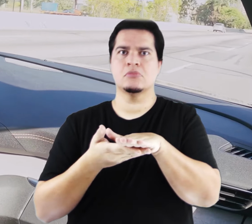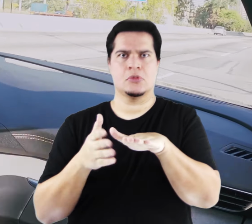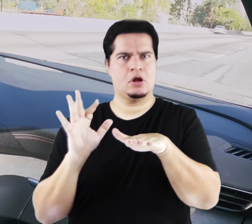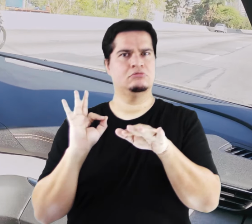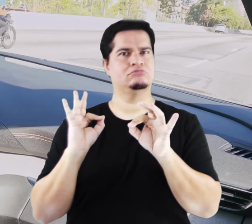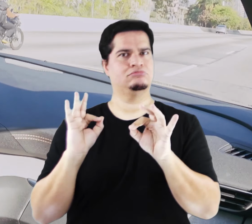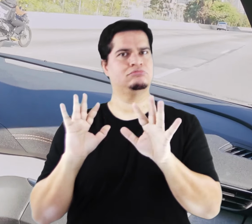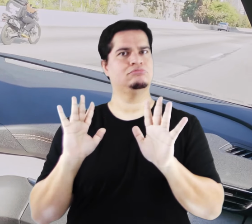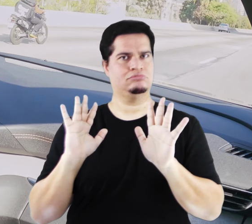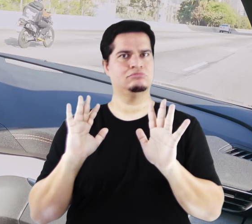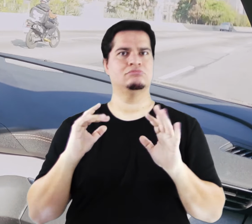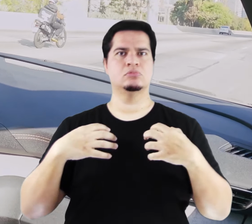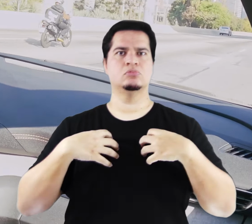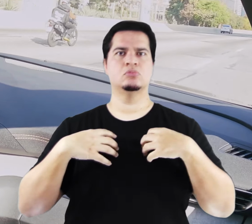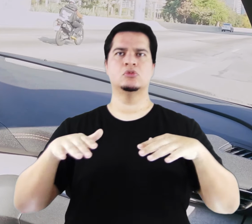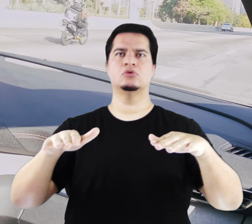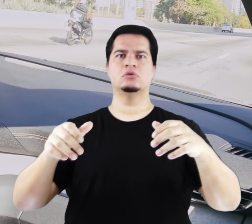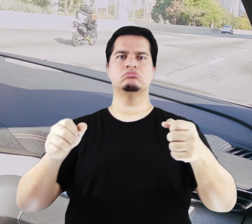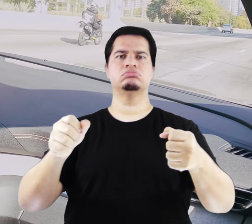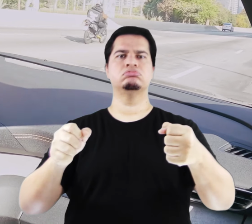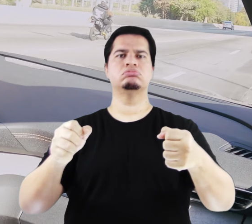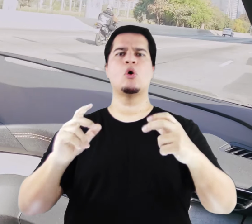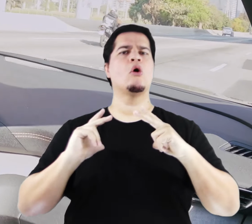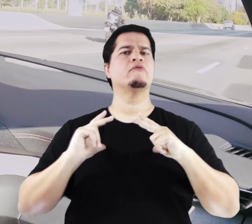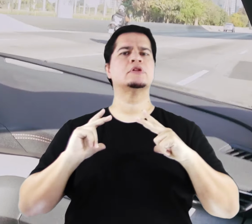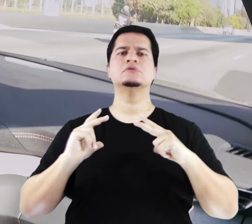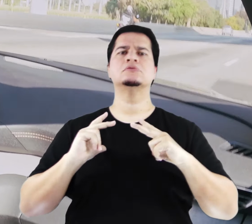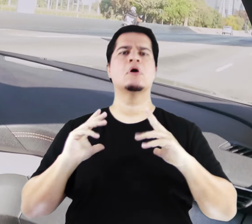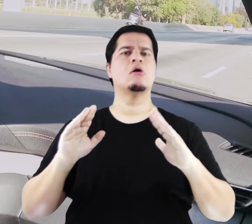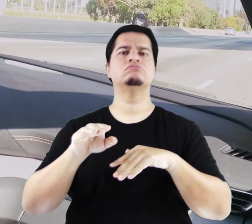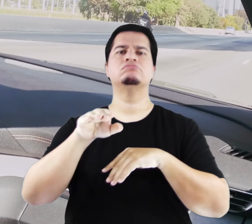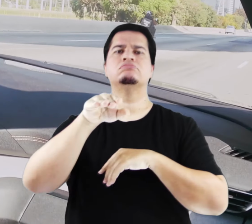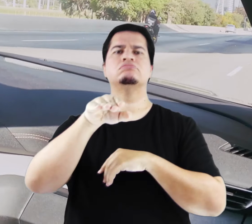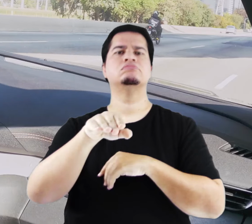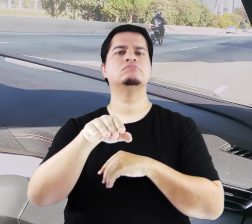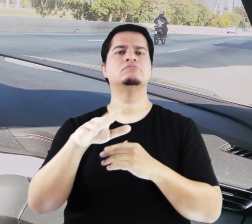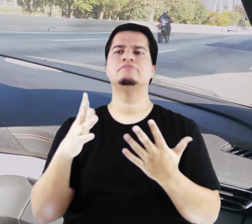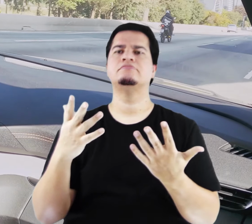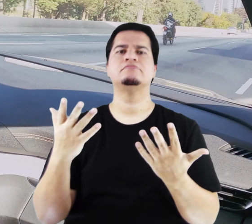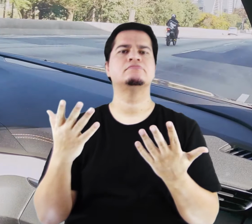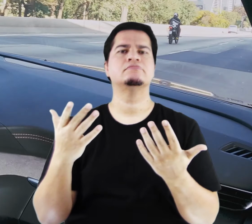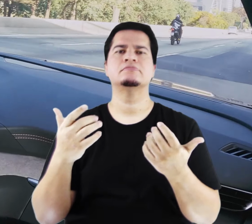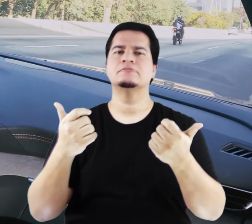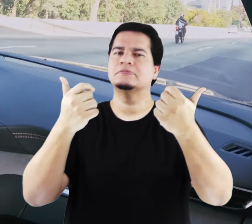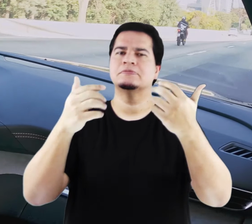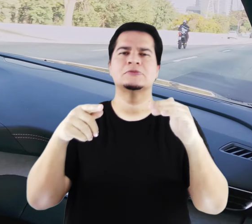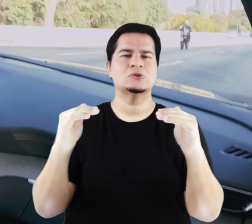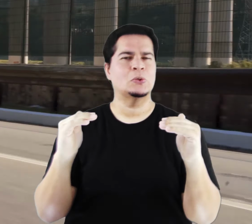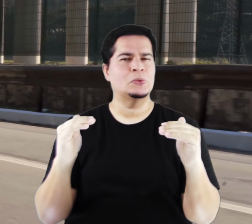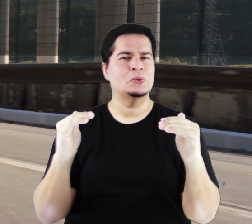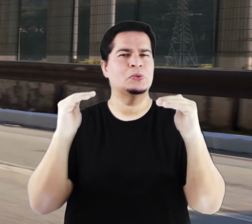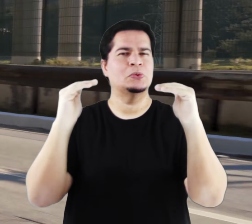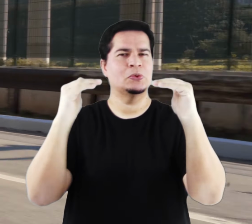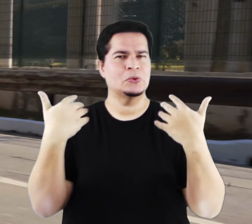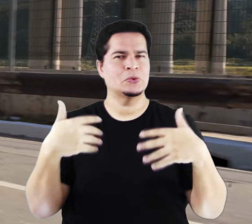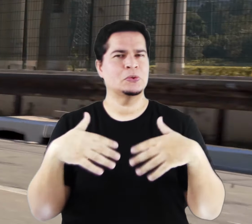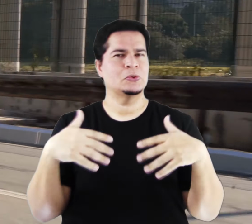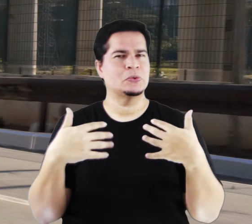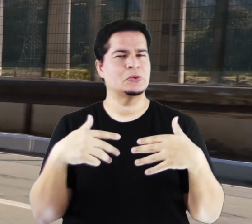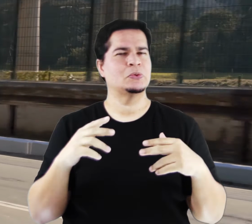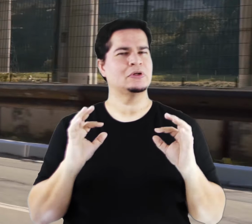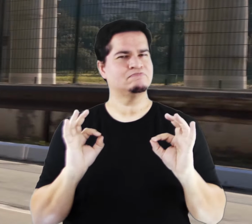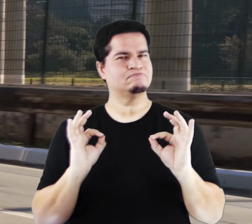uma plataforma que tem o seu grau de sofisticação aí, né? Então você sente isso na rodagem do veículo, você sente que está a bordo de algo com